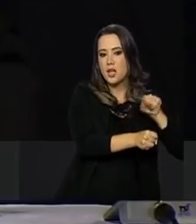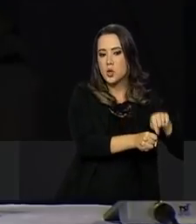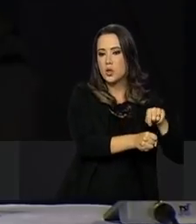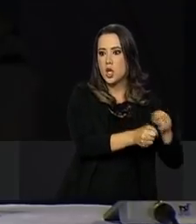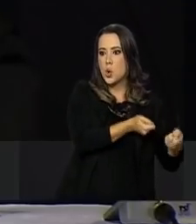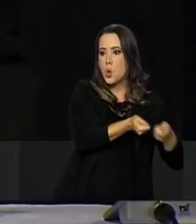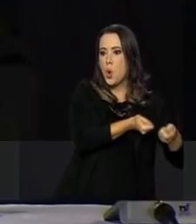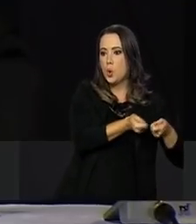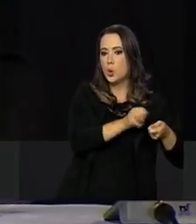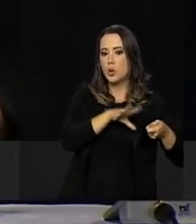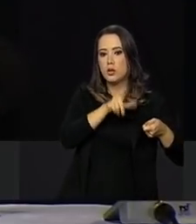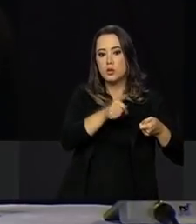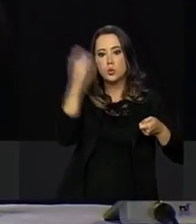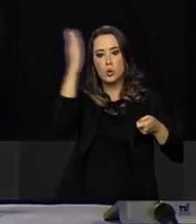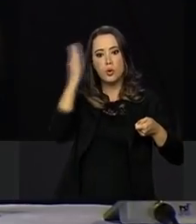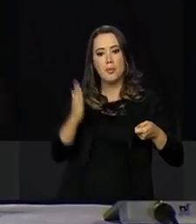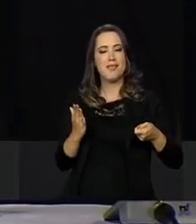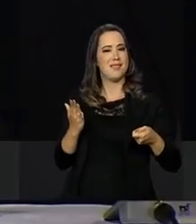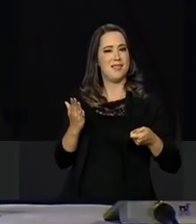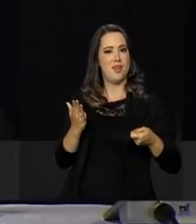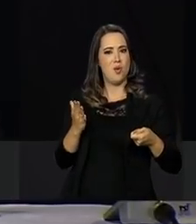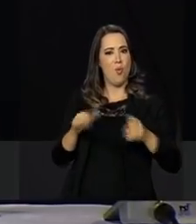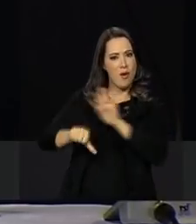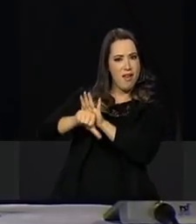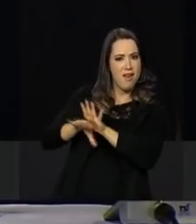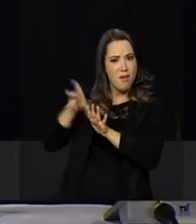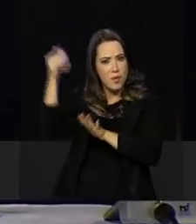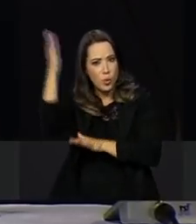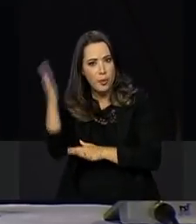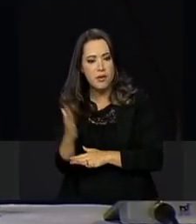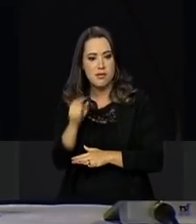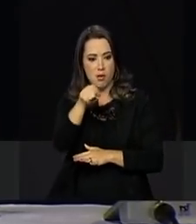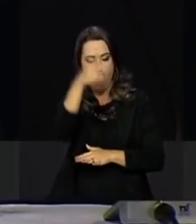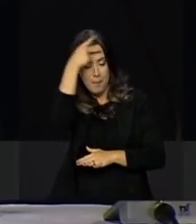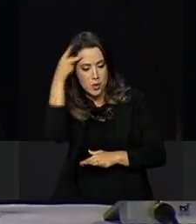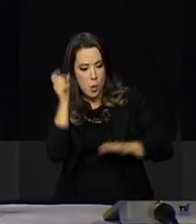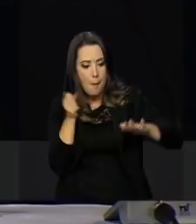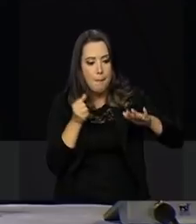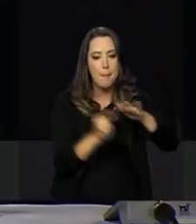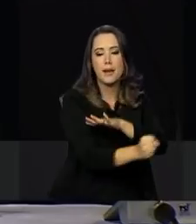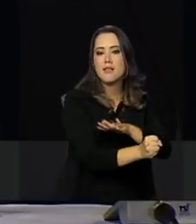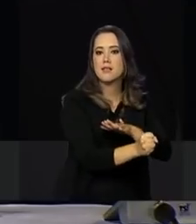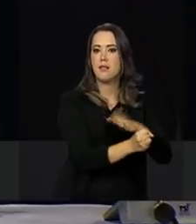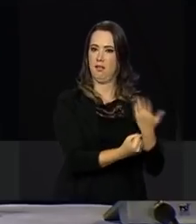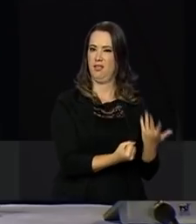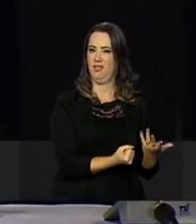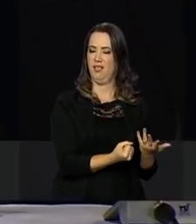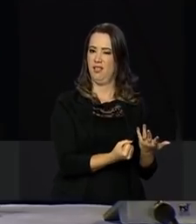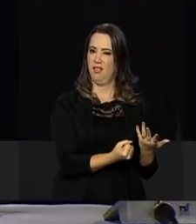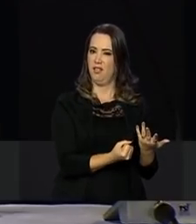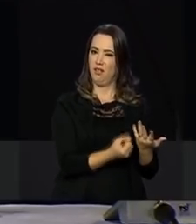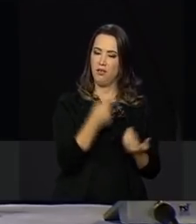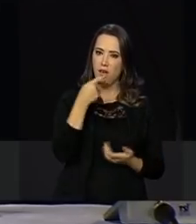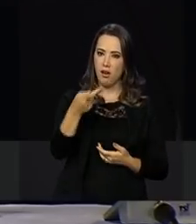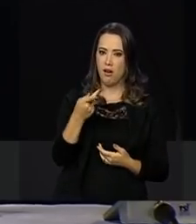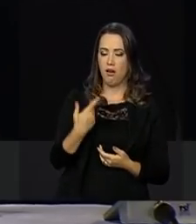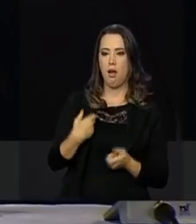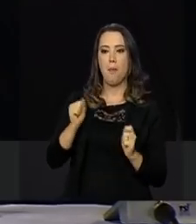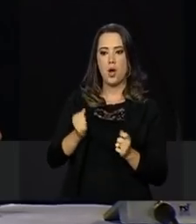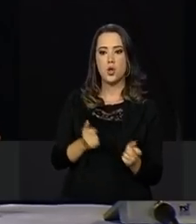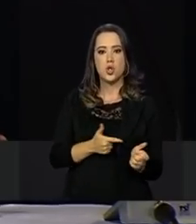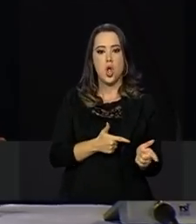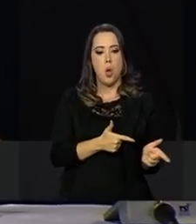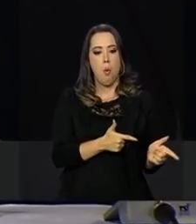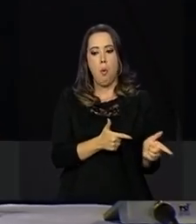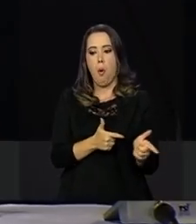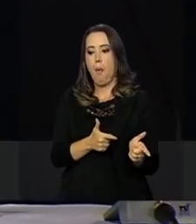crime organizado do país. O que traz à baila exatamente o tema da inteligência. Ou seja, não basta combater com armas,